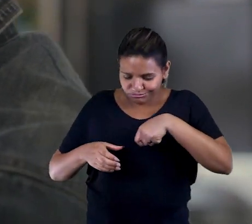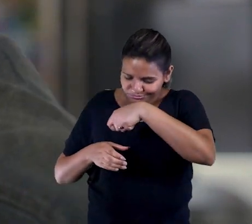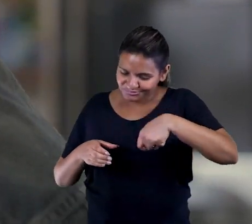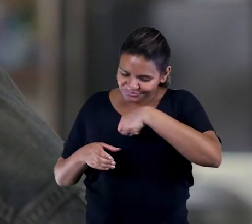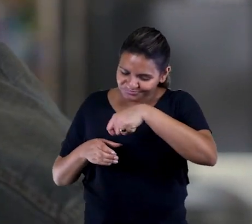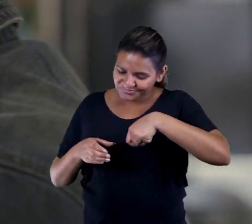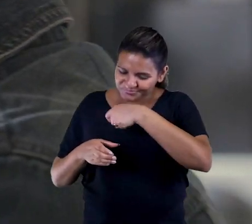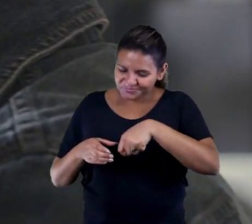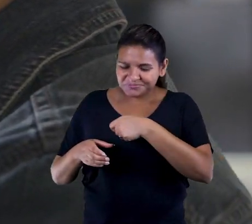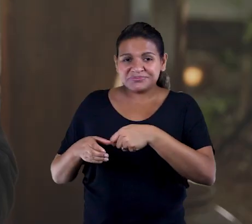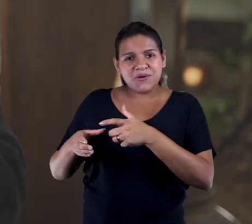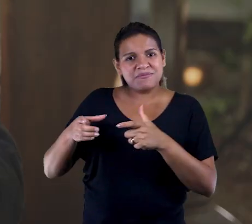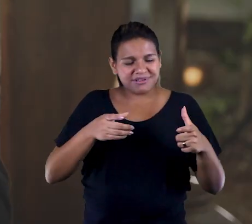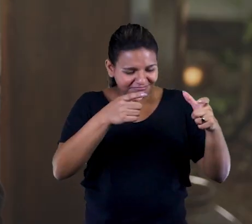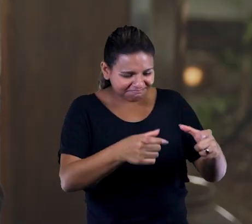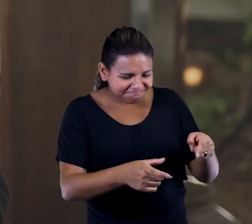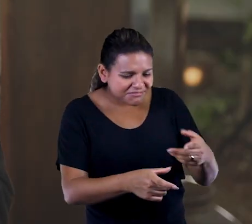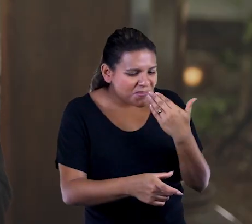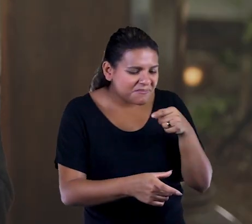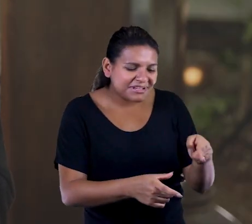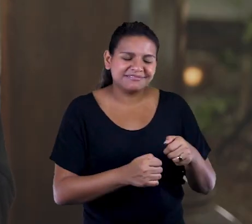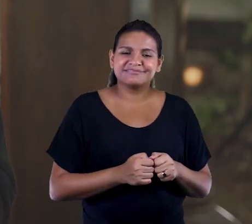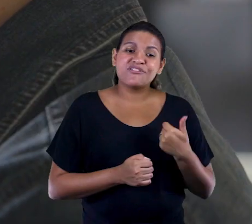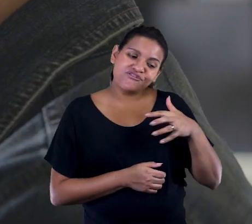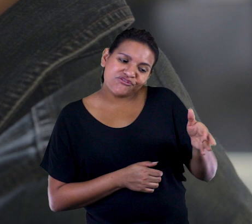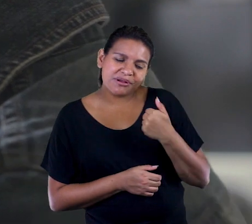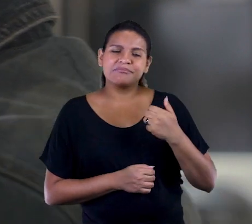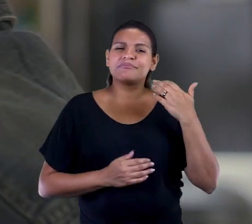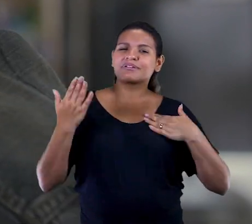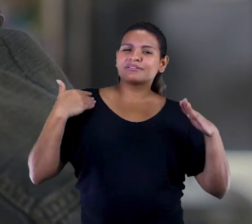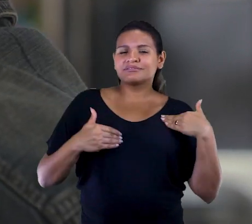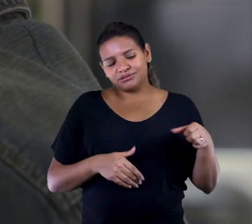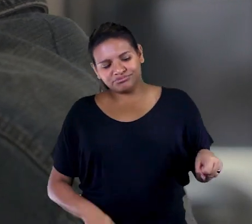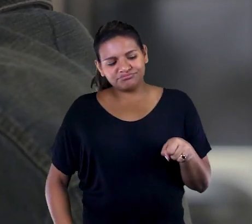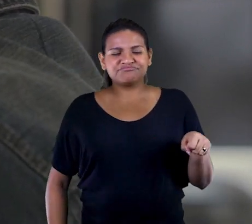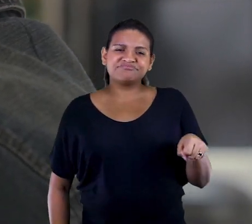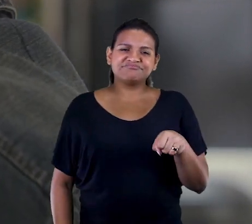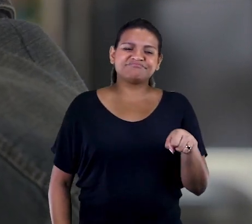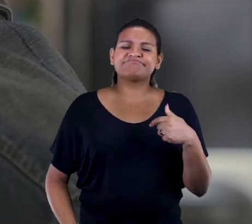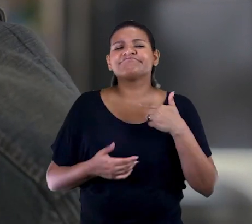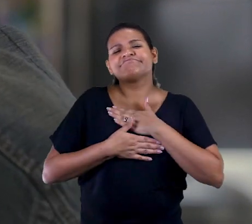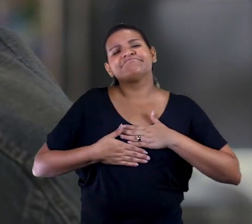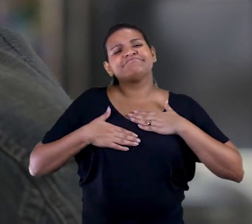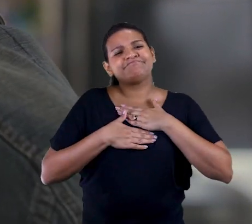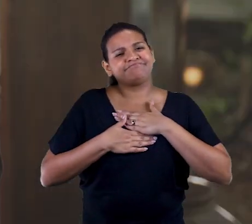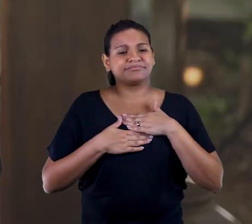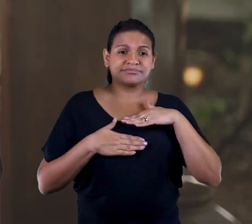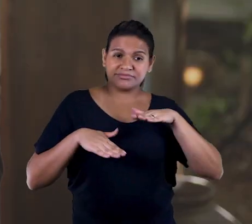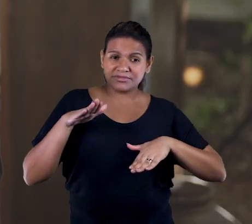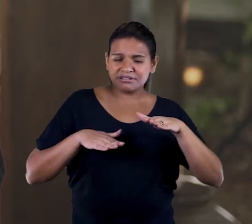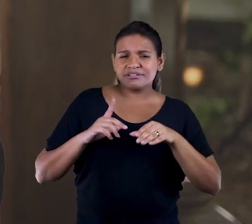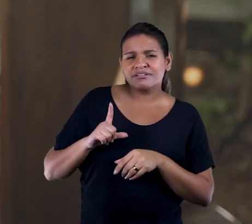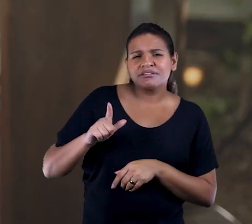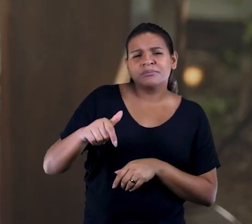lá, eu que faço a comida dela, eu que passeio com ela. Eu gosto disso, eu tenho esse lado. Isso é uma coisa que, às